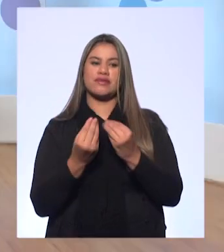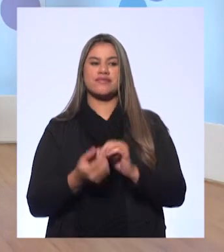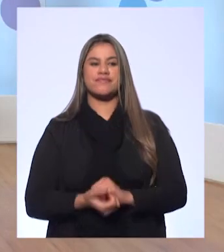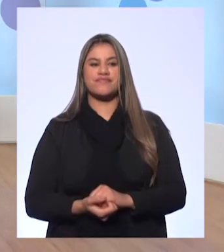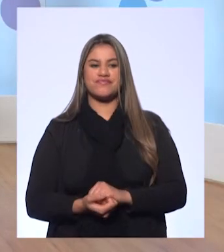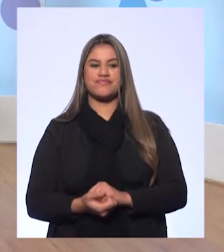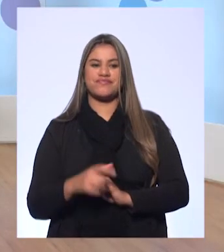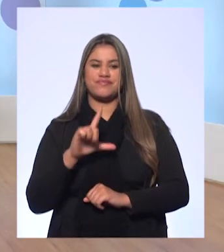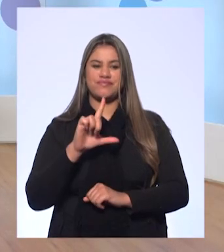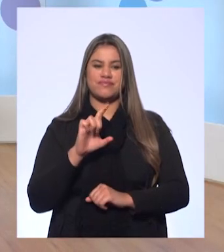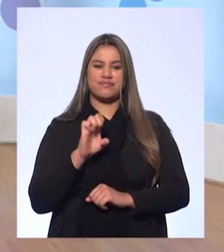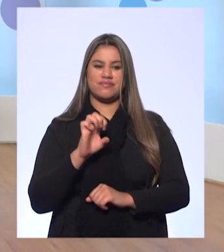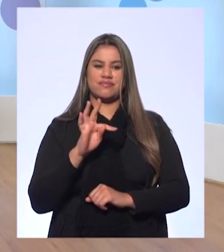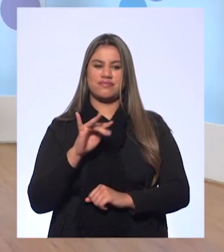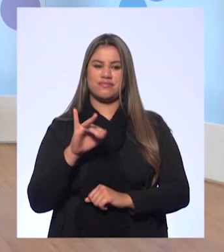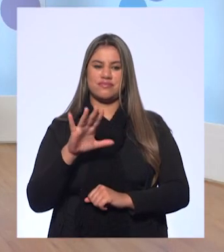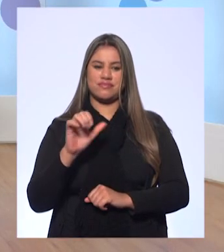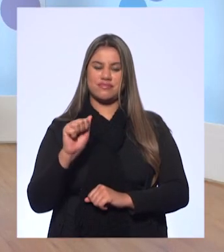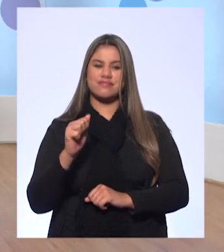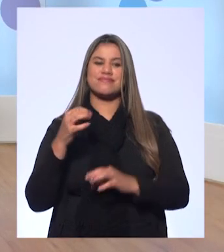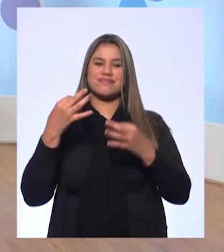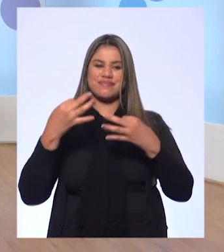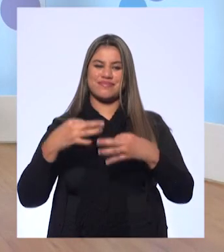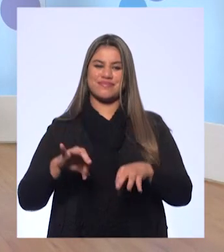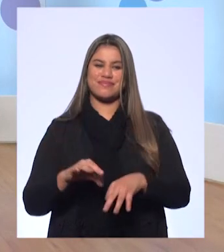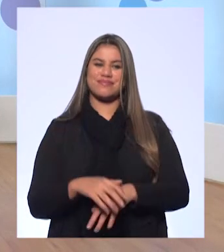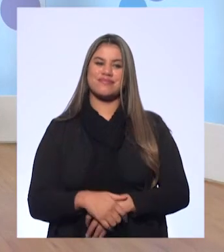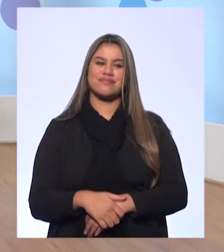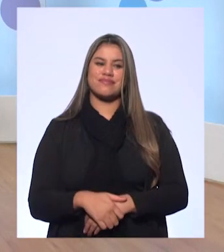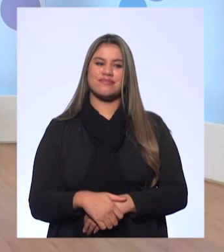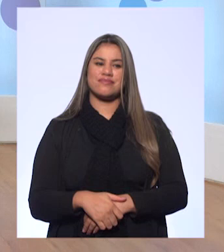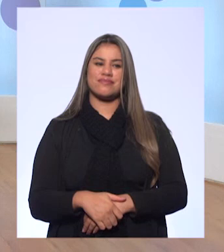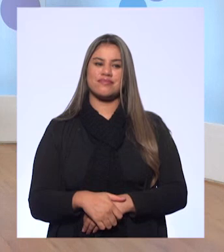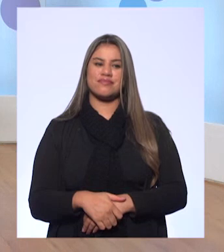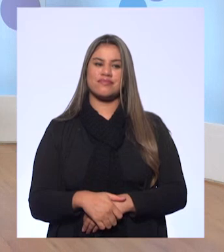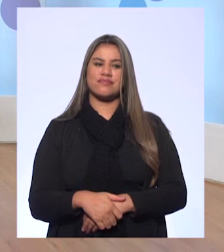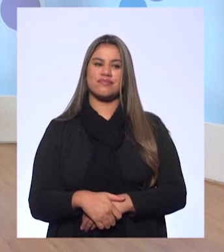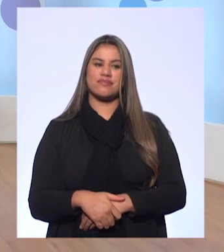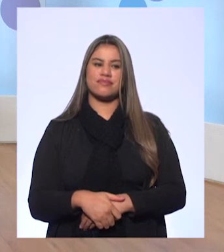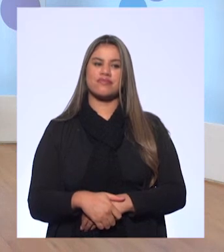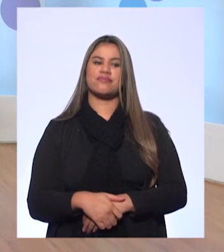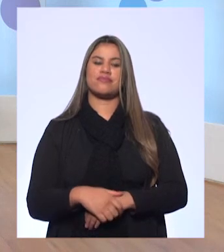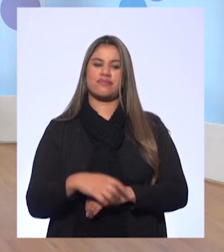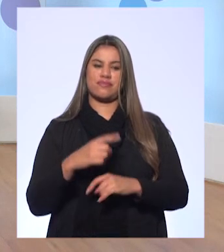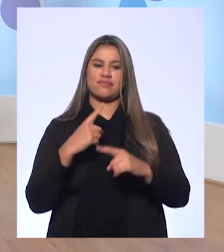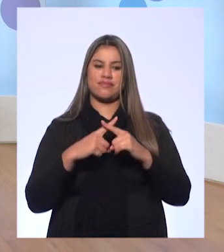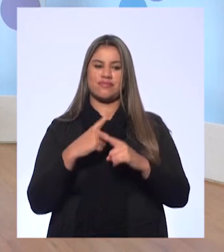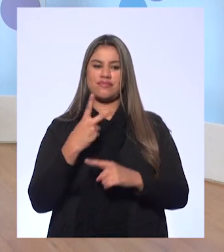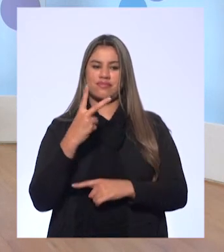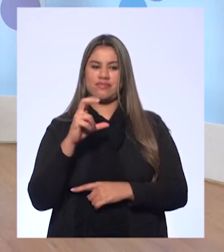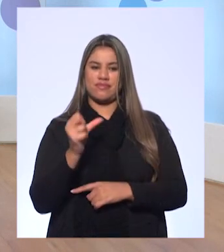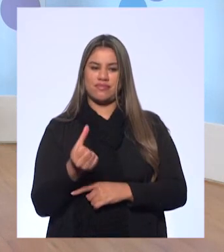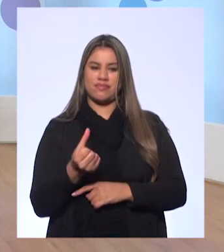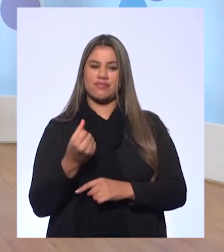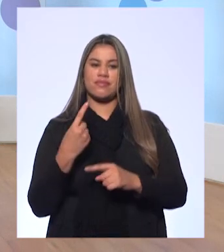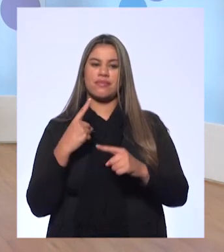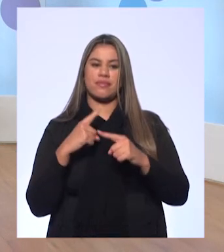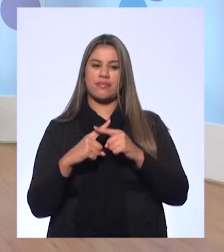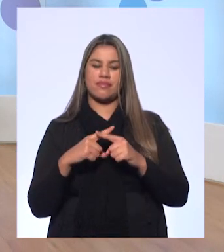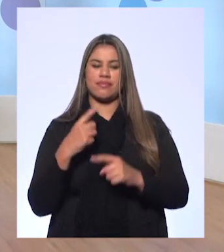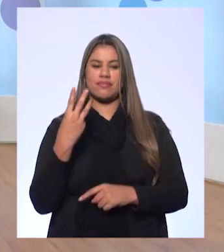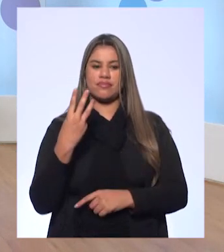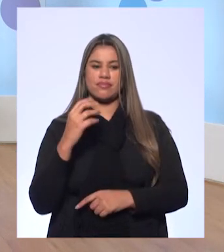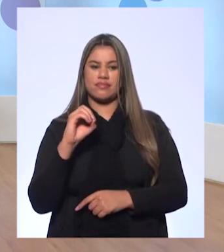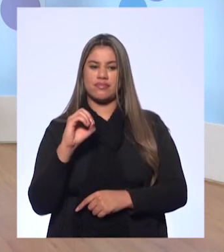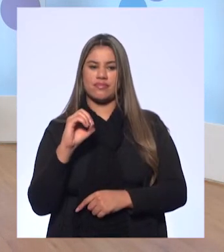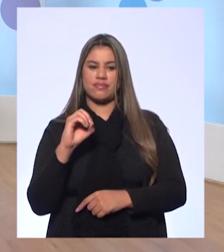Letícia acertou. Ela colocou... Parabéns, Letícia. Isso mesmo. Fez 2 vezes o 56 e depois mais 3 vezes o